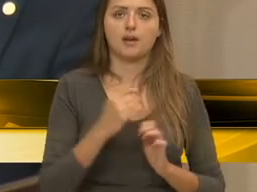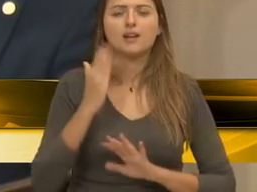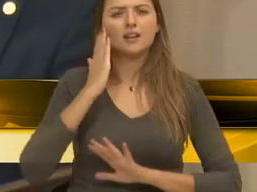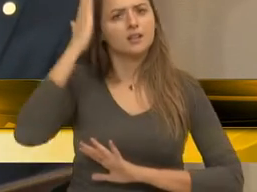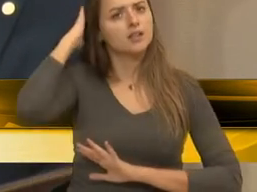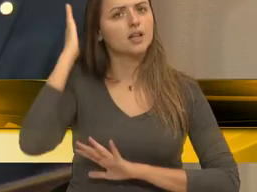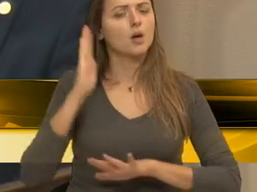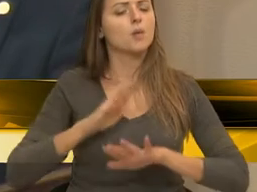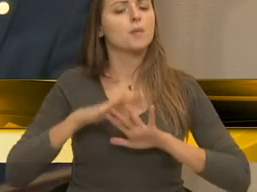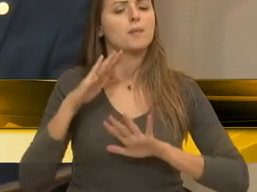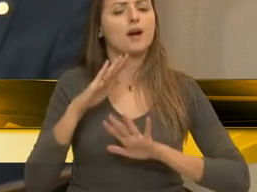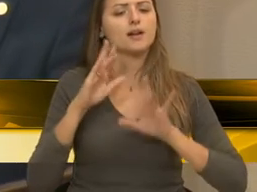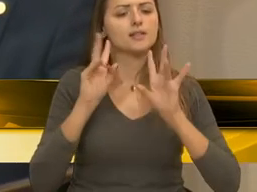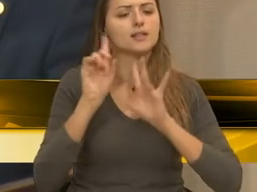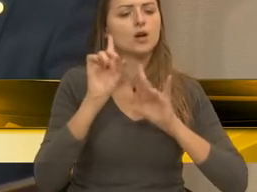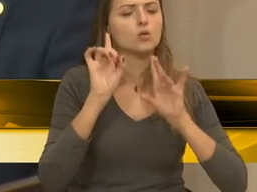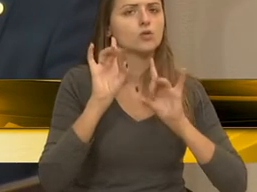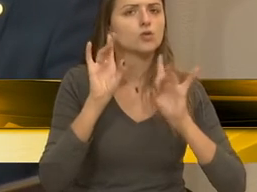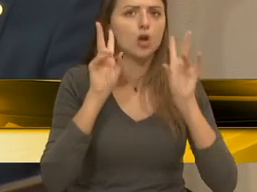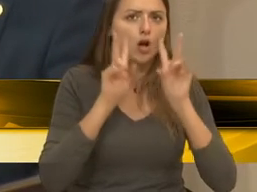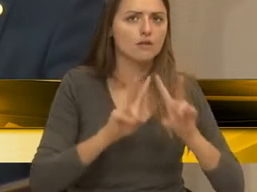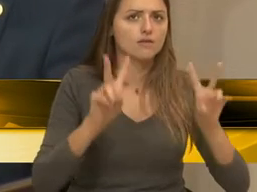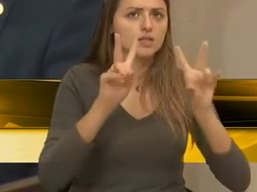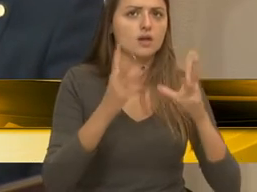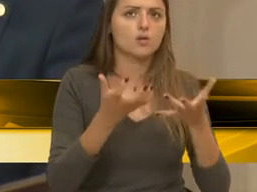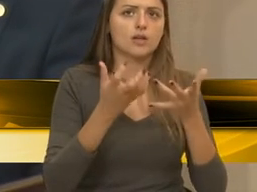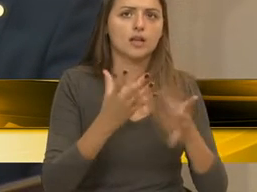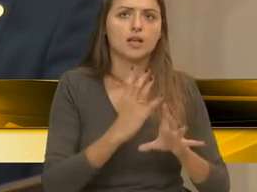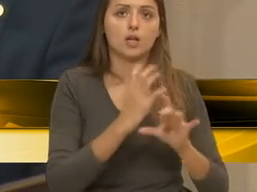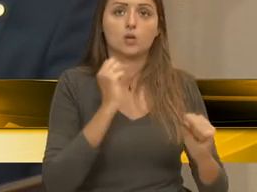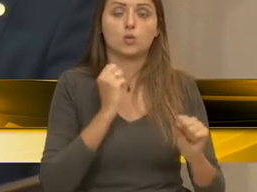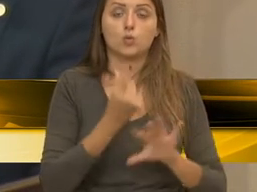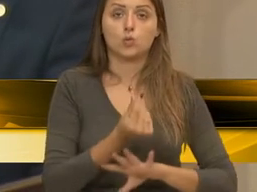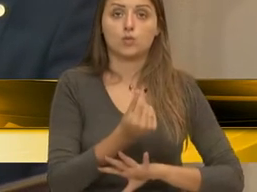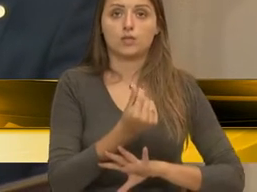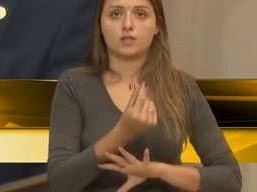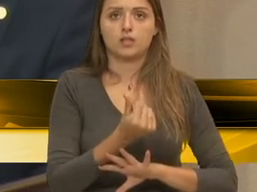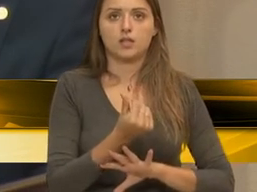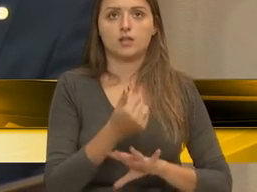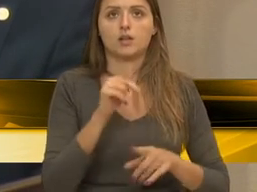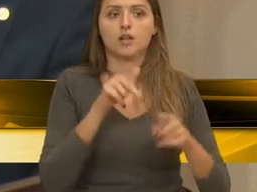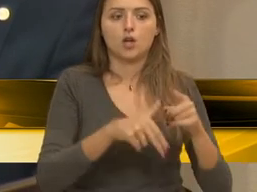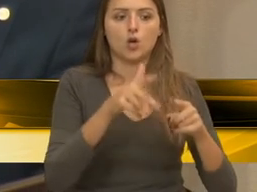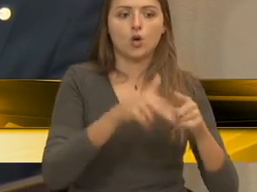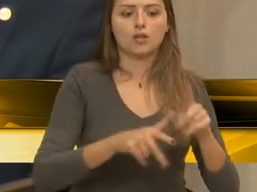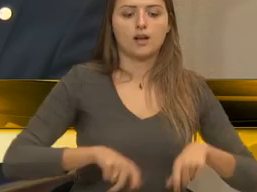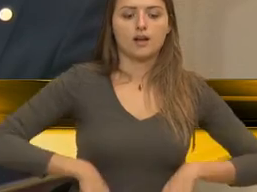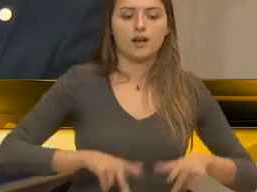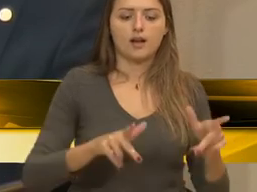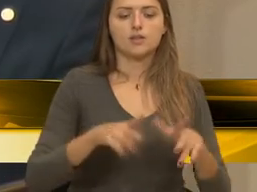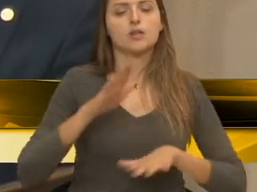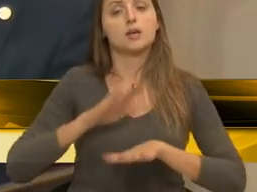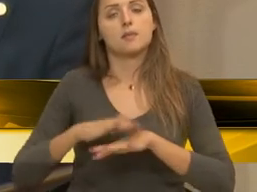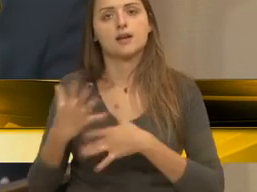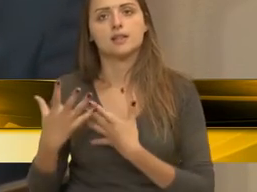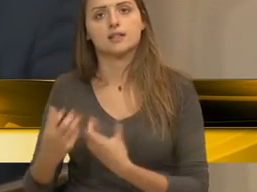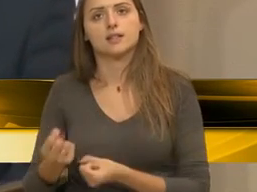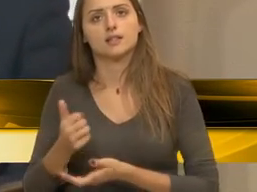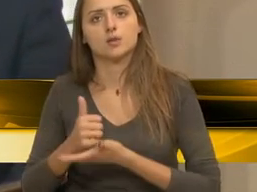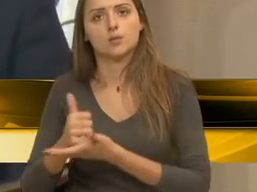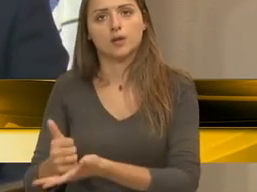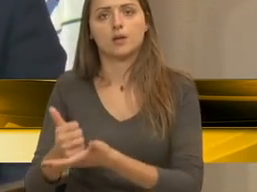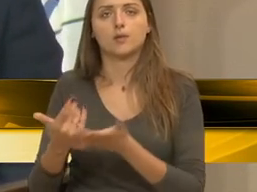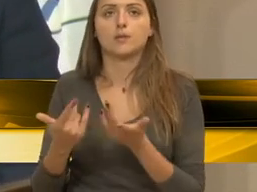sensibilidade, menos visão financeira bancária, de lucro e de corte de custos e mais sensibilidade. Eu sei